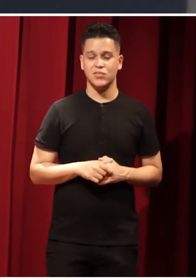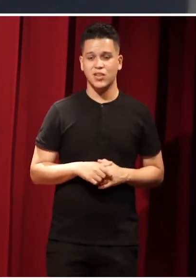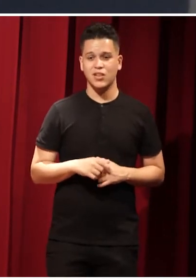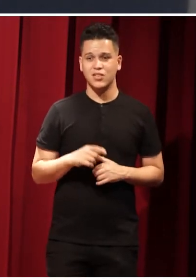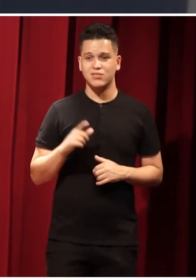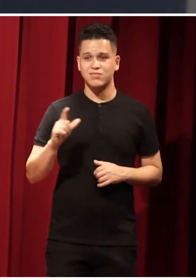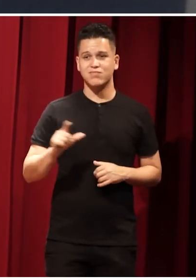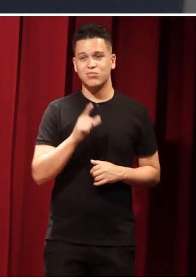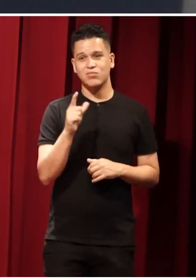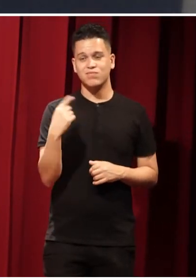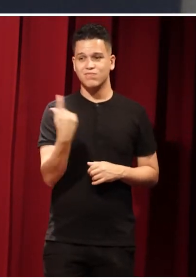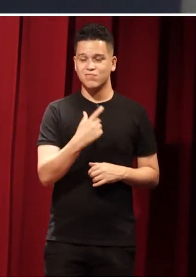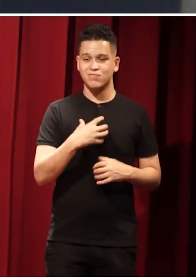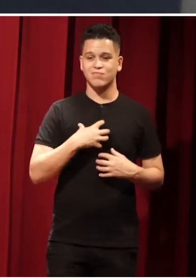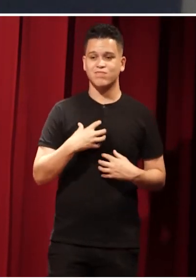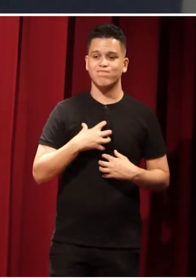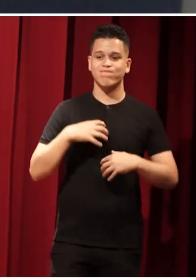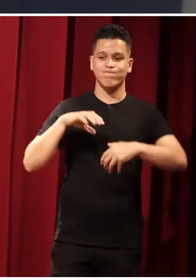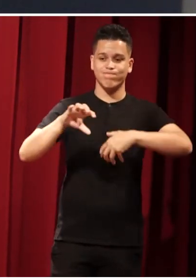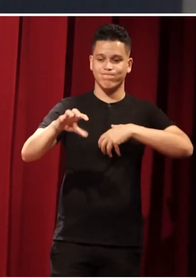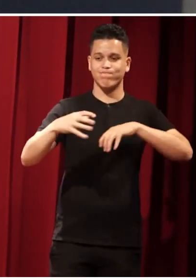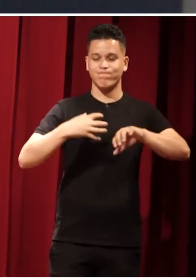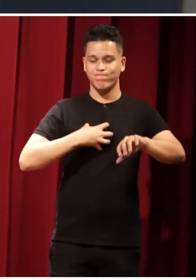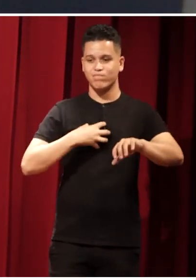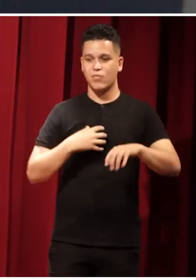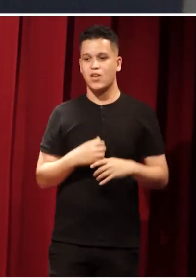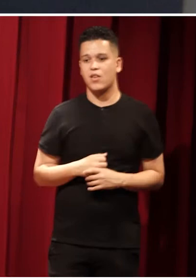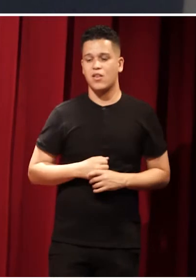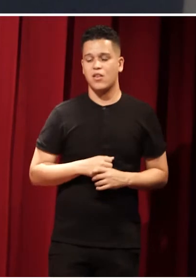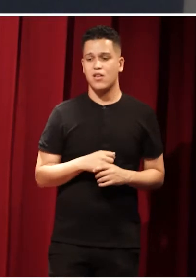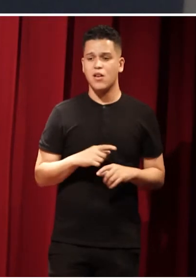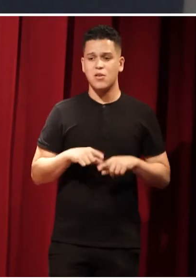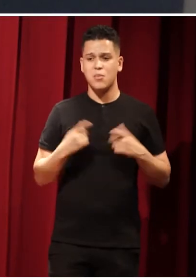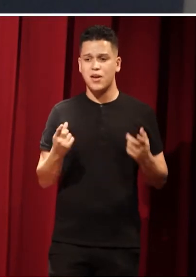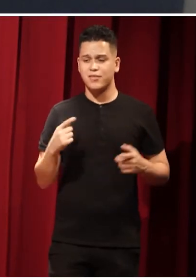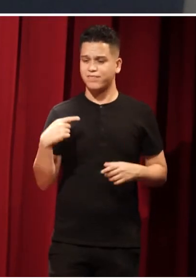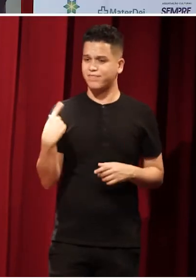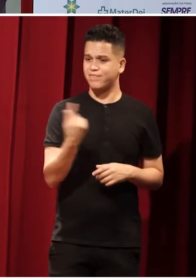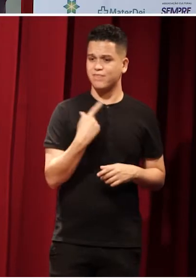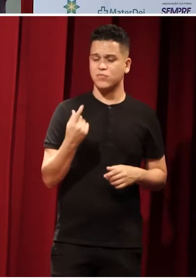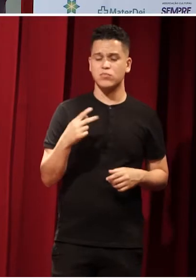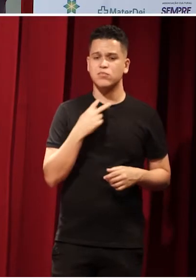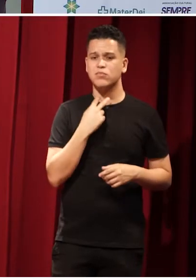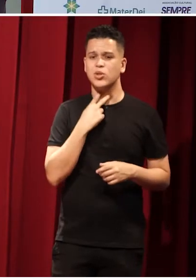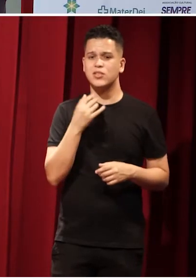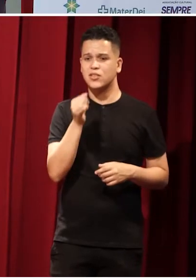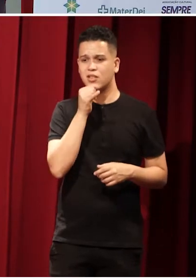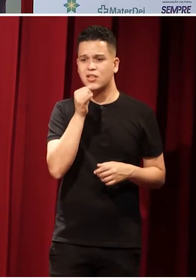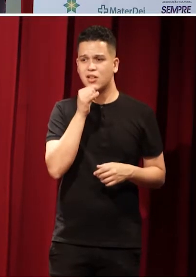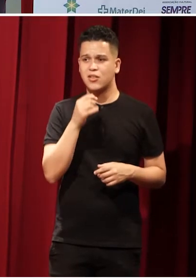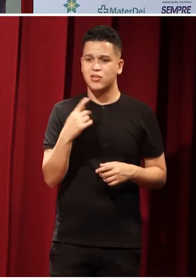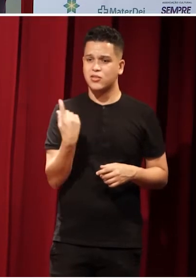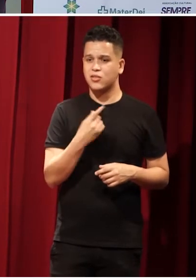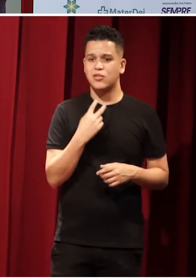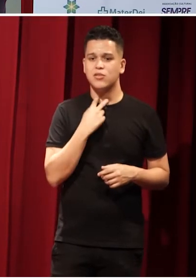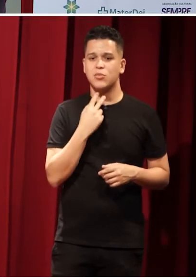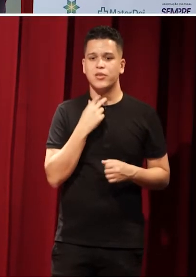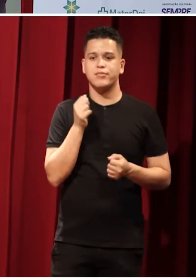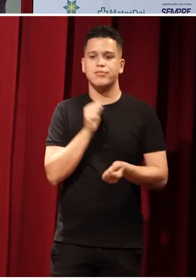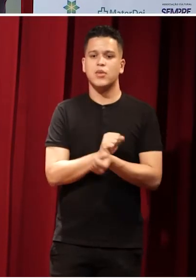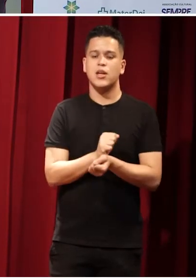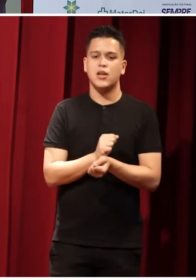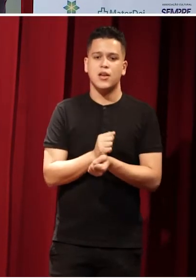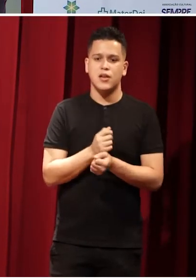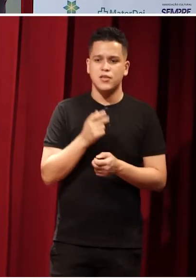inspira Um homem solidariedade observa atentamente. humana, mas isso evidentemente não pode nos impedir de discutir as ideias que ele expôs em público.